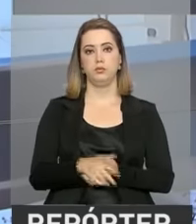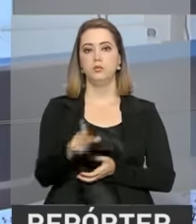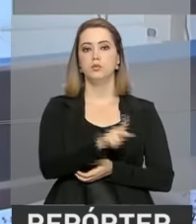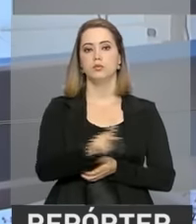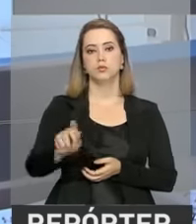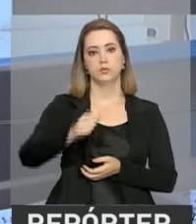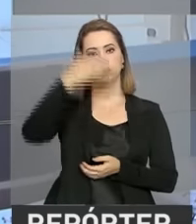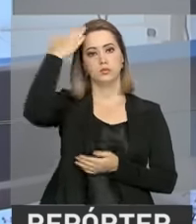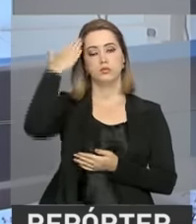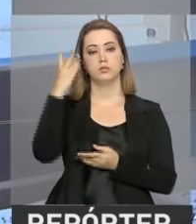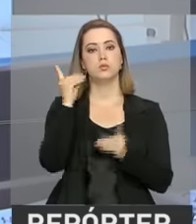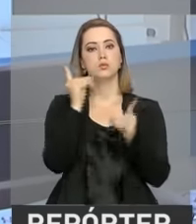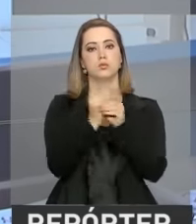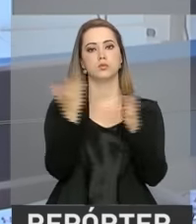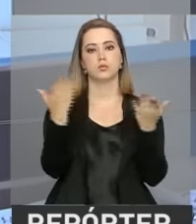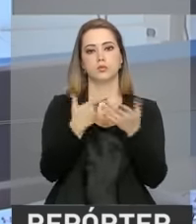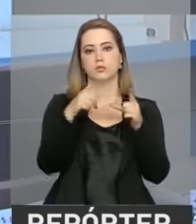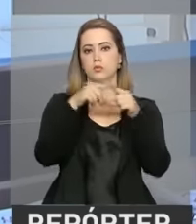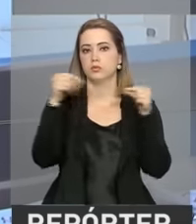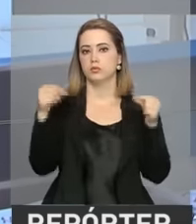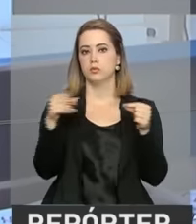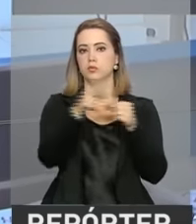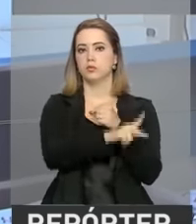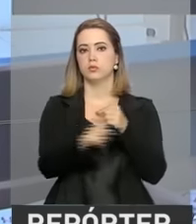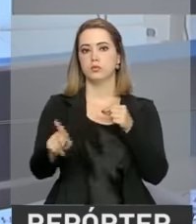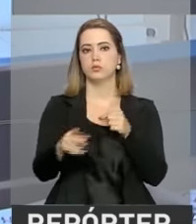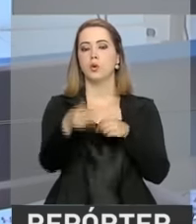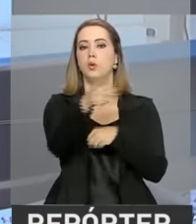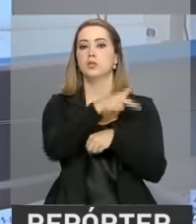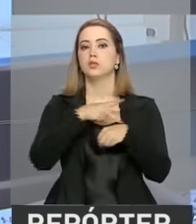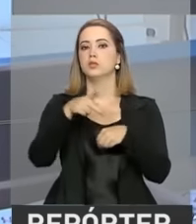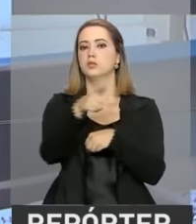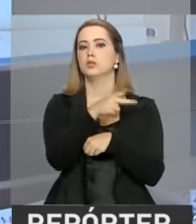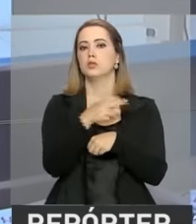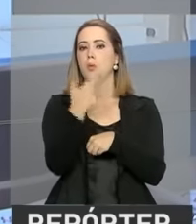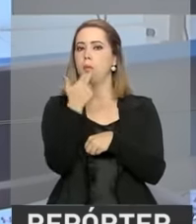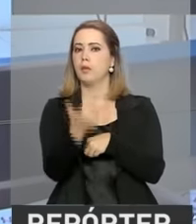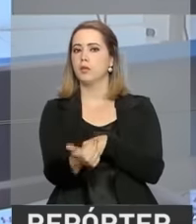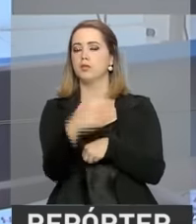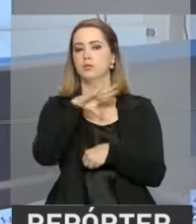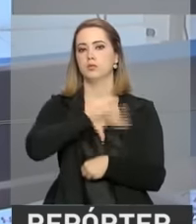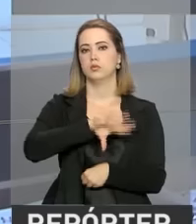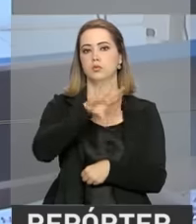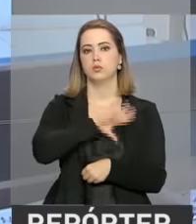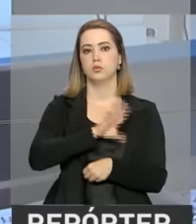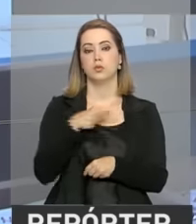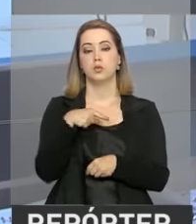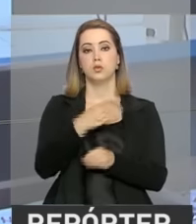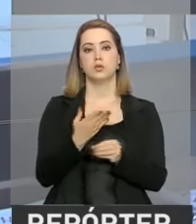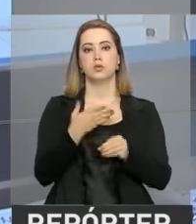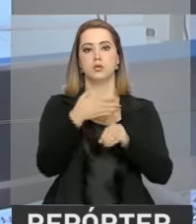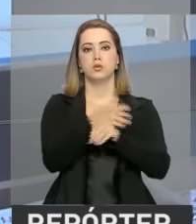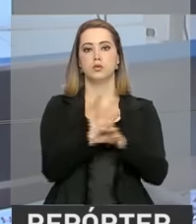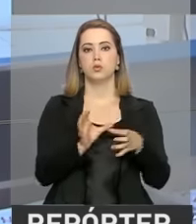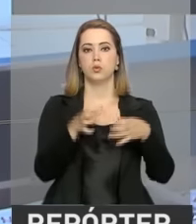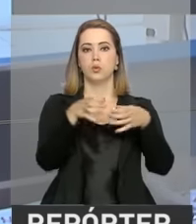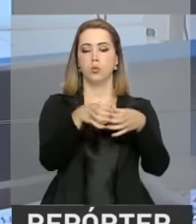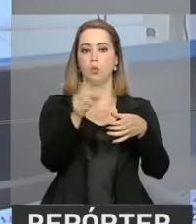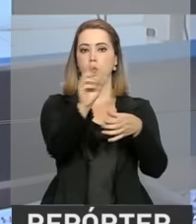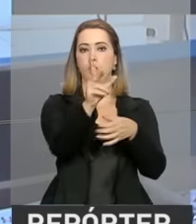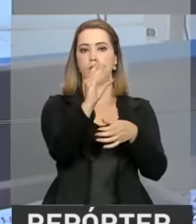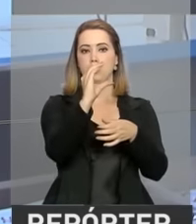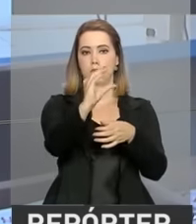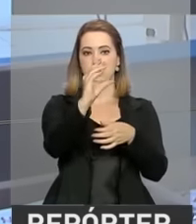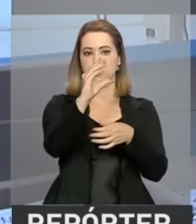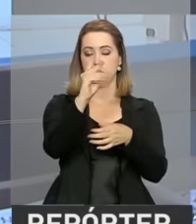Michel Temer recebeu hoje em Brasília os presidentes dos países de língua portuguesa. Eles vão participar da conferência da CPLP,